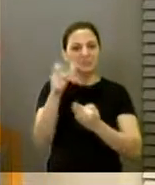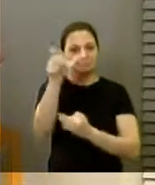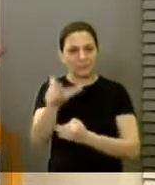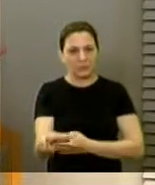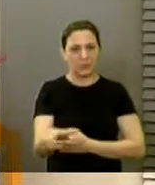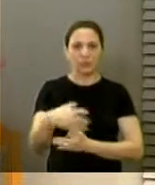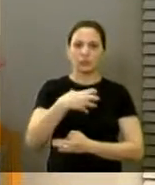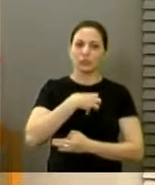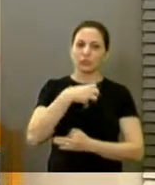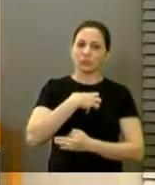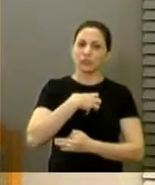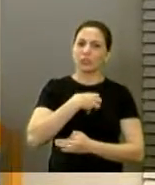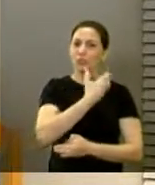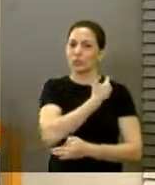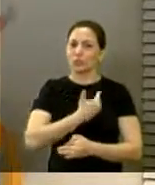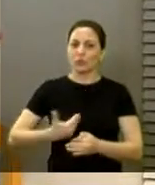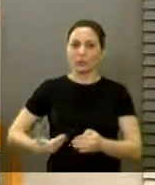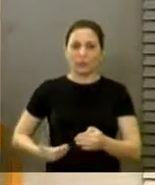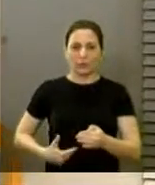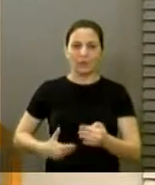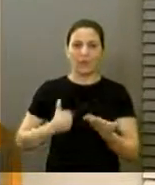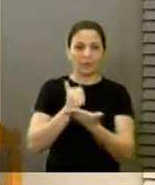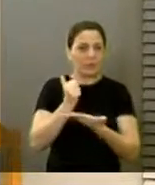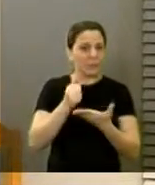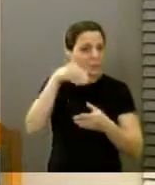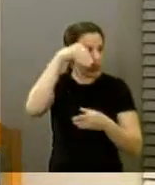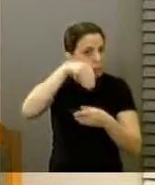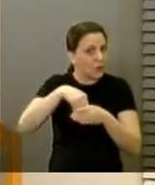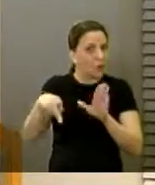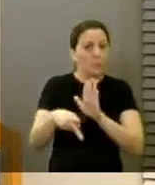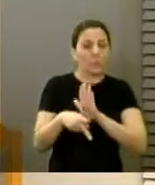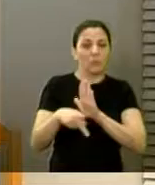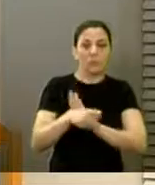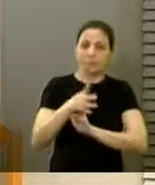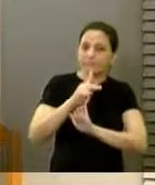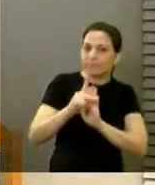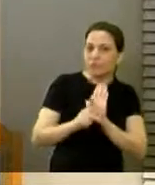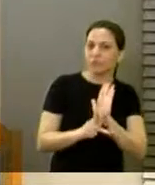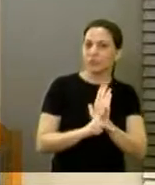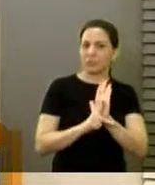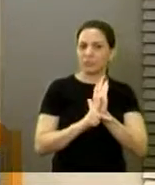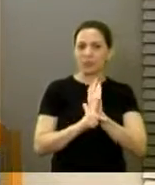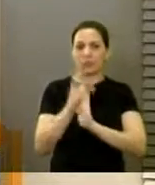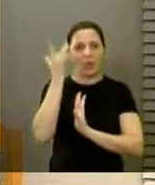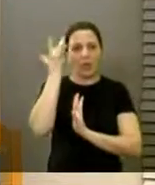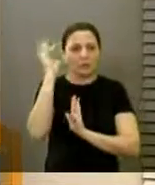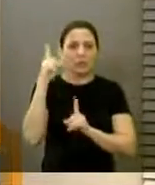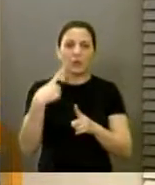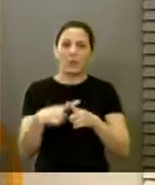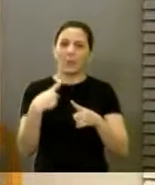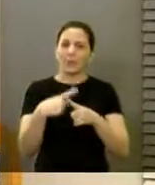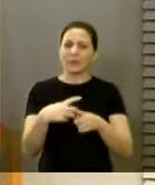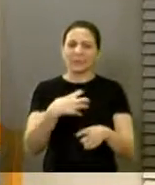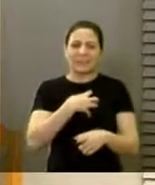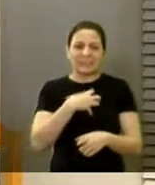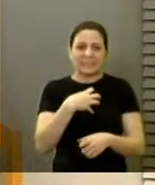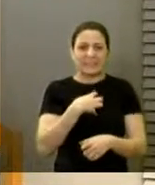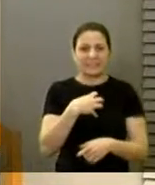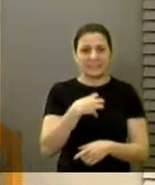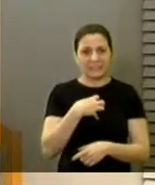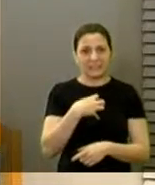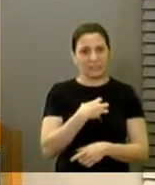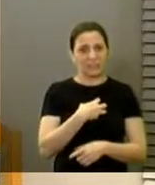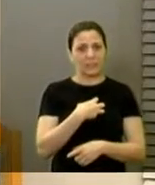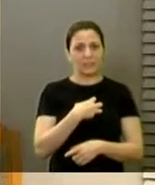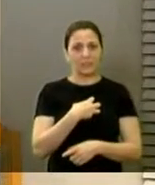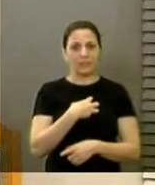governo é fazer com que a base vote nos seus projectos e eu não sei porquê mas eu tenho um sentimento que esse projeto da